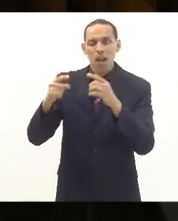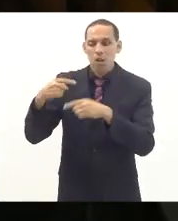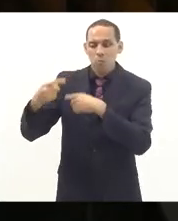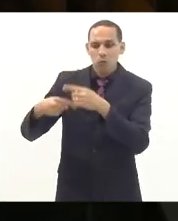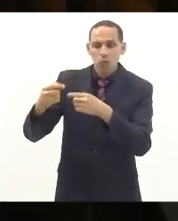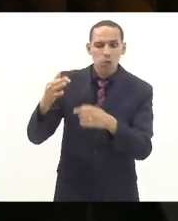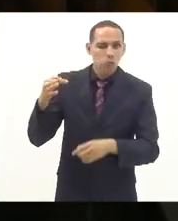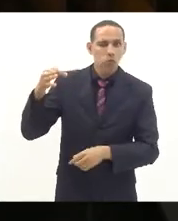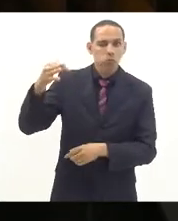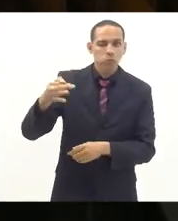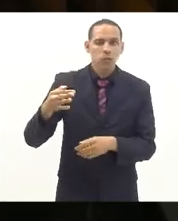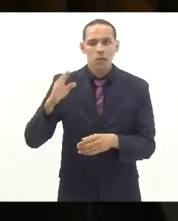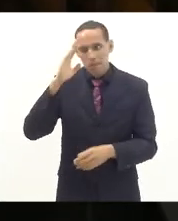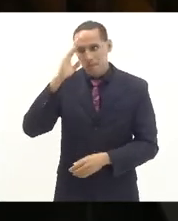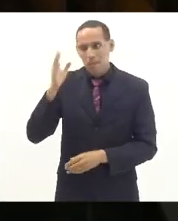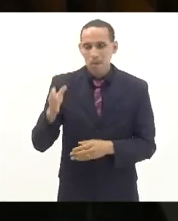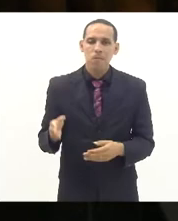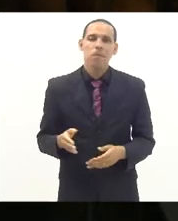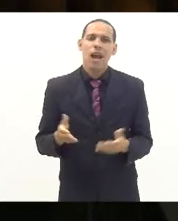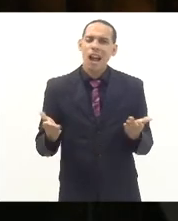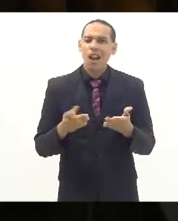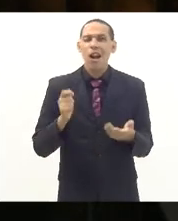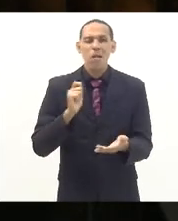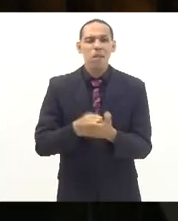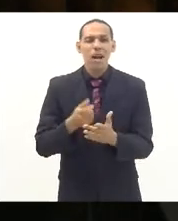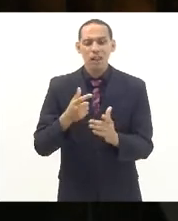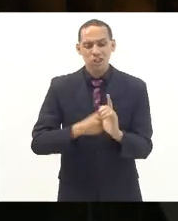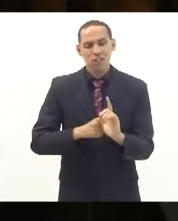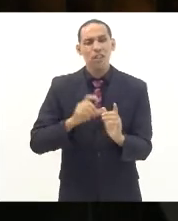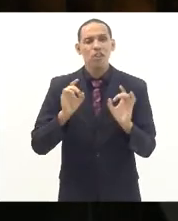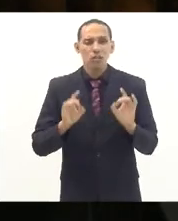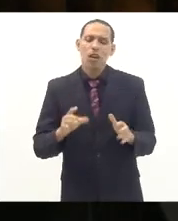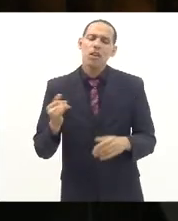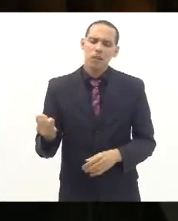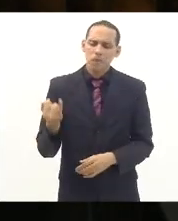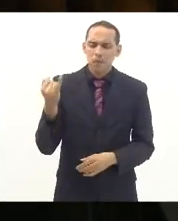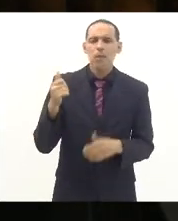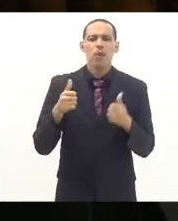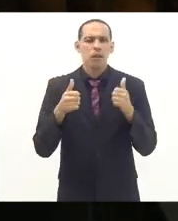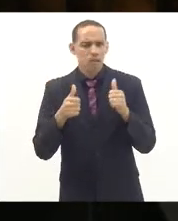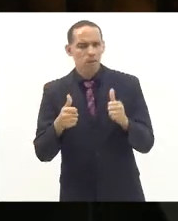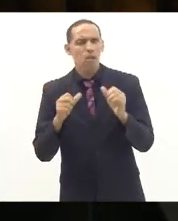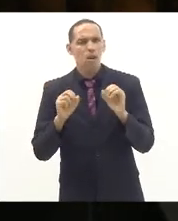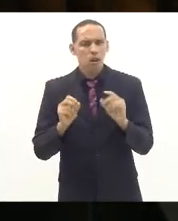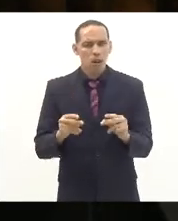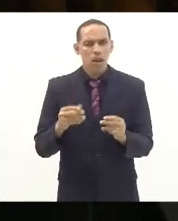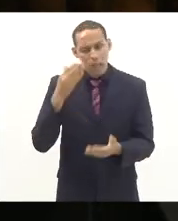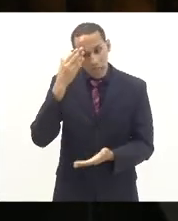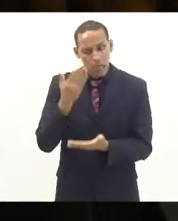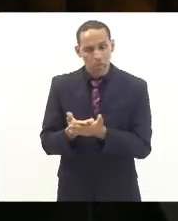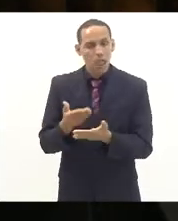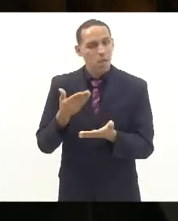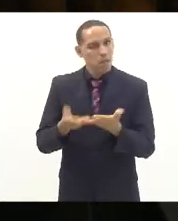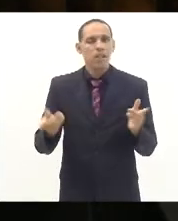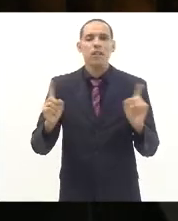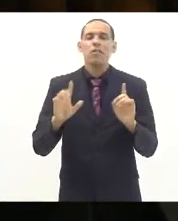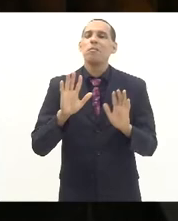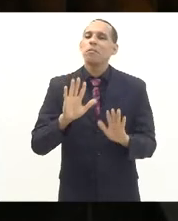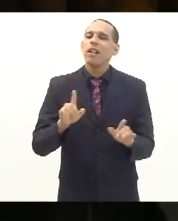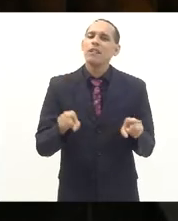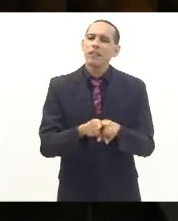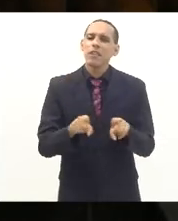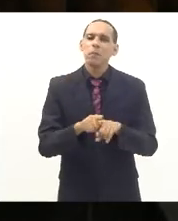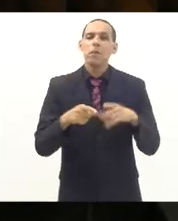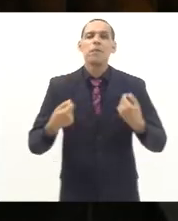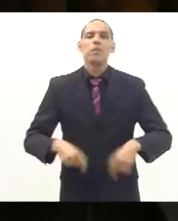atualmente a gente só vê o pagamento de dívidas que são se importante para que a gente não perca Nossa credibilidade e a gente precisa